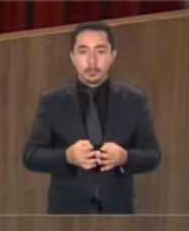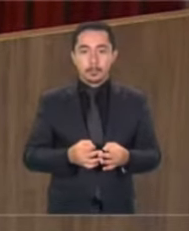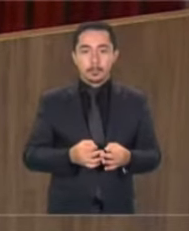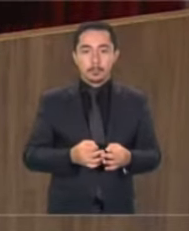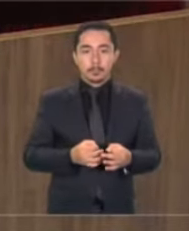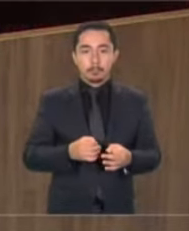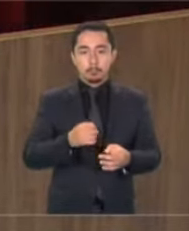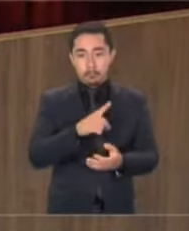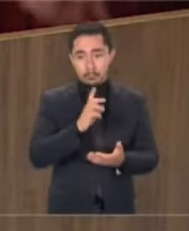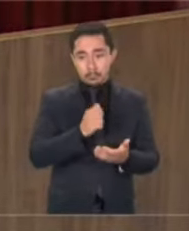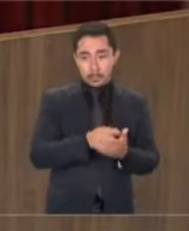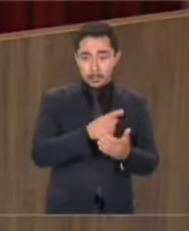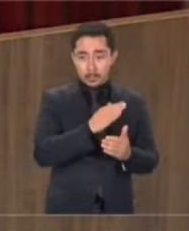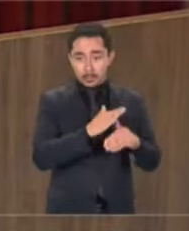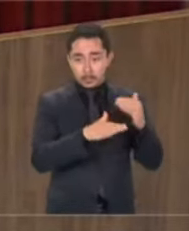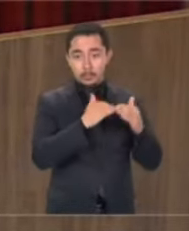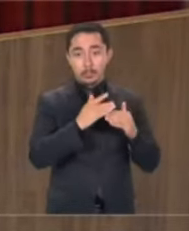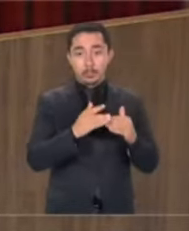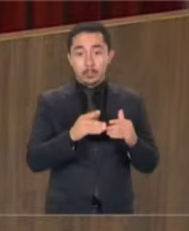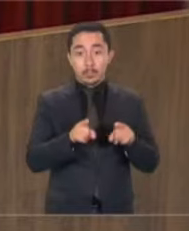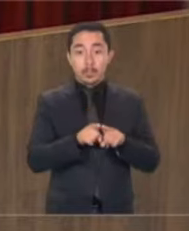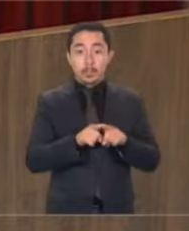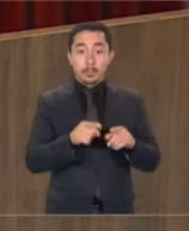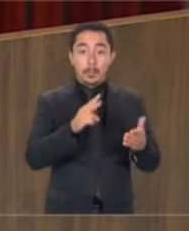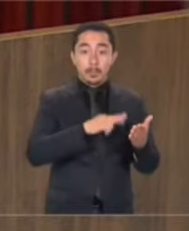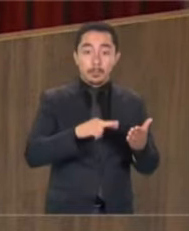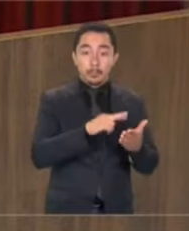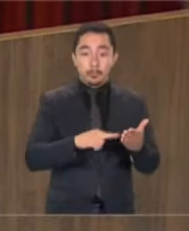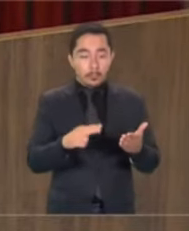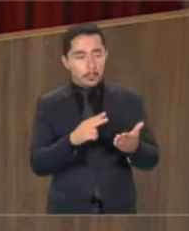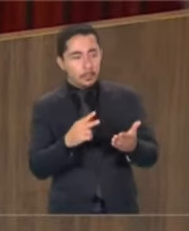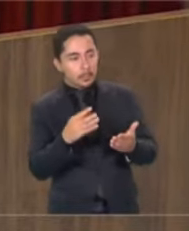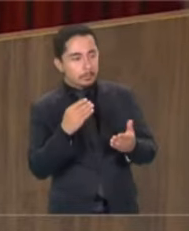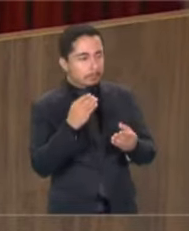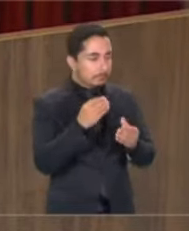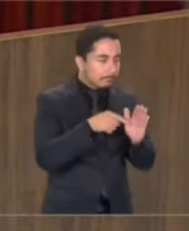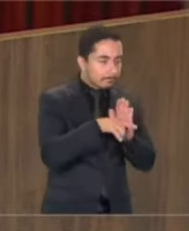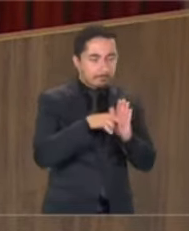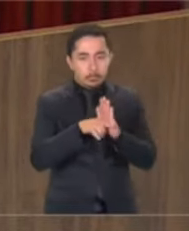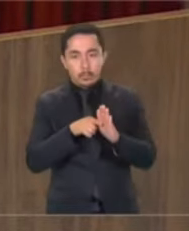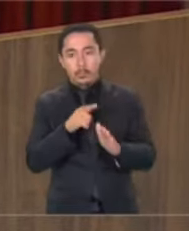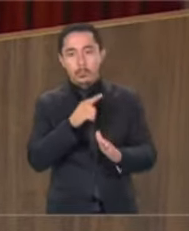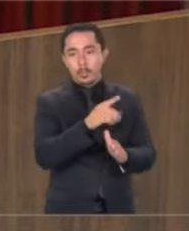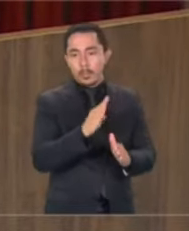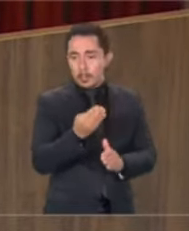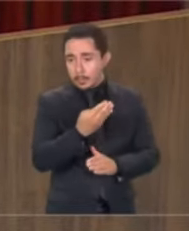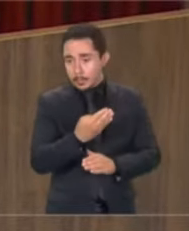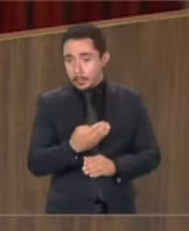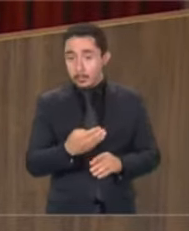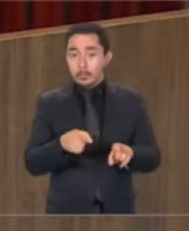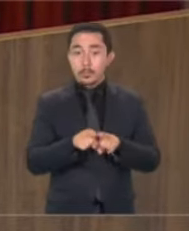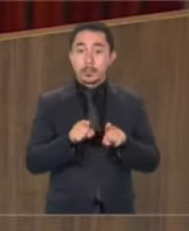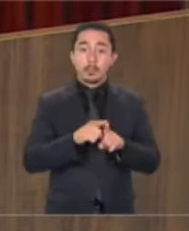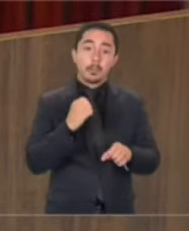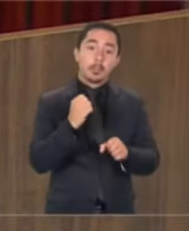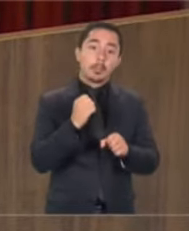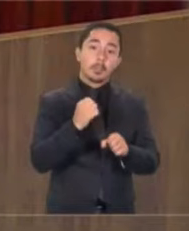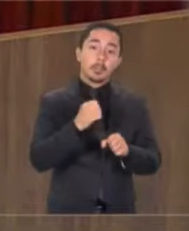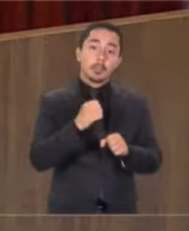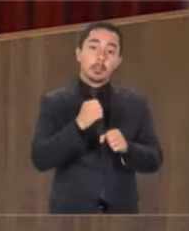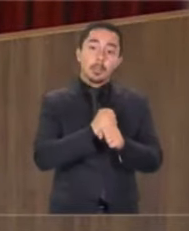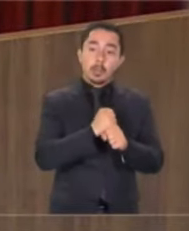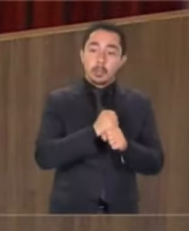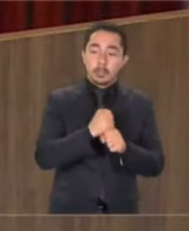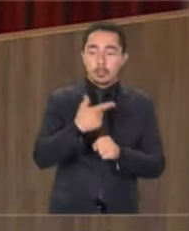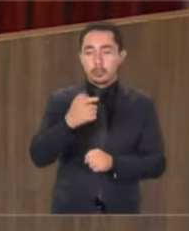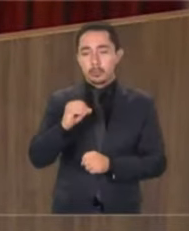mandato eletivo, a AIME, ajuizada com vistas à apuração de fraude à cota de gênero nas eleições de 2020,